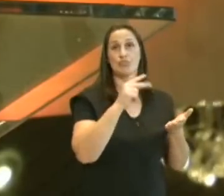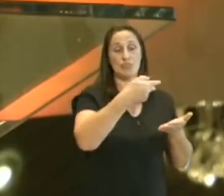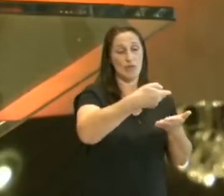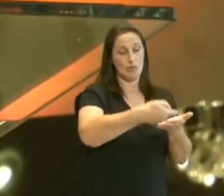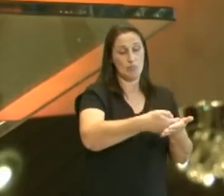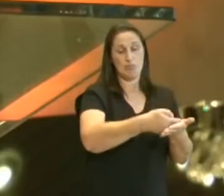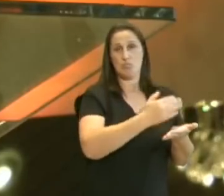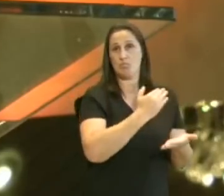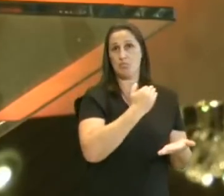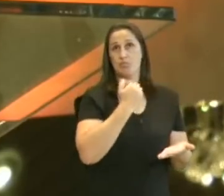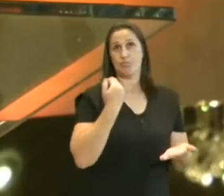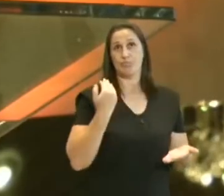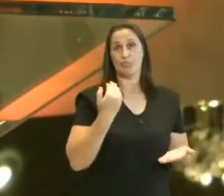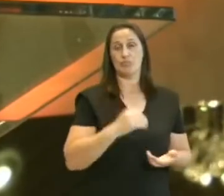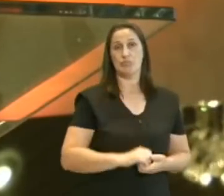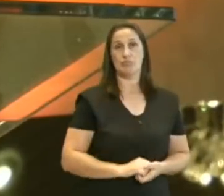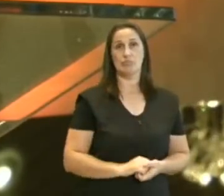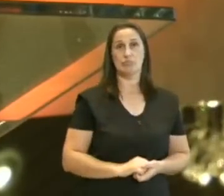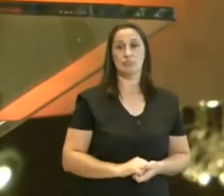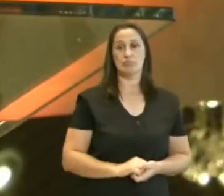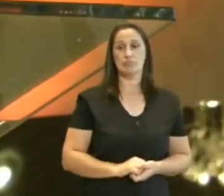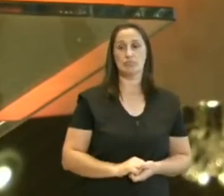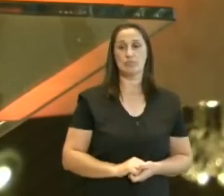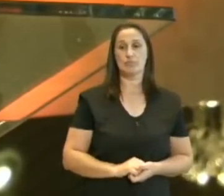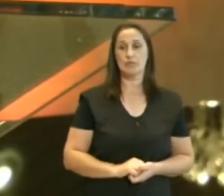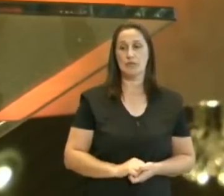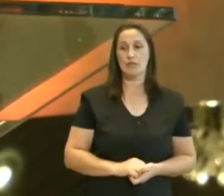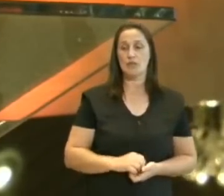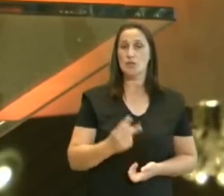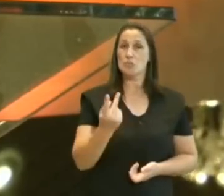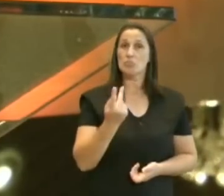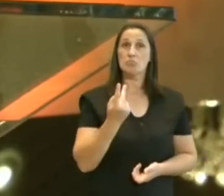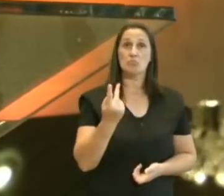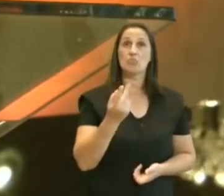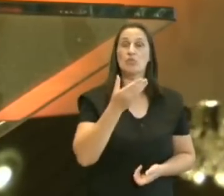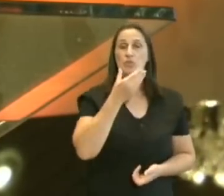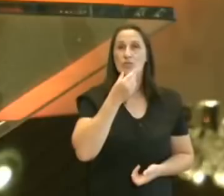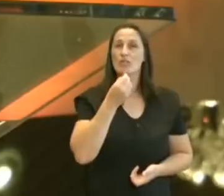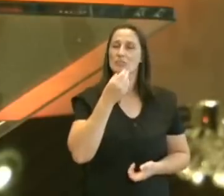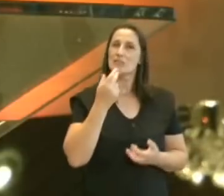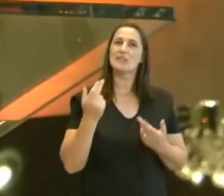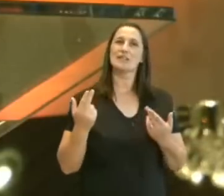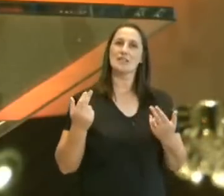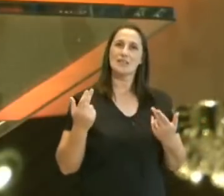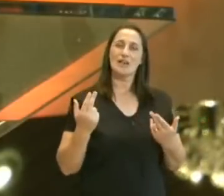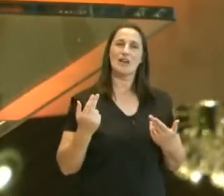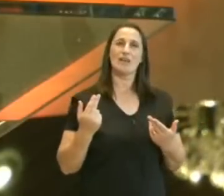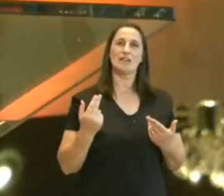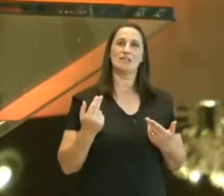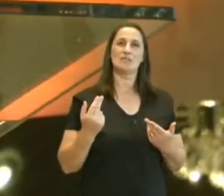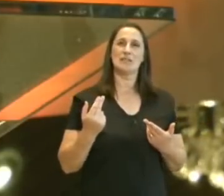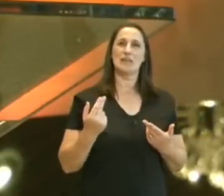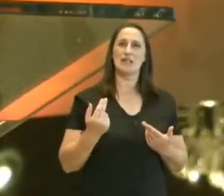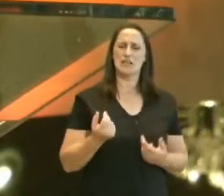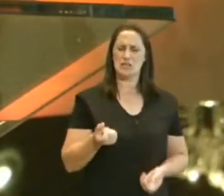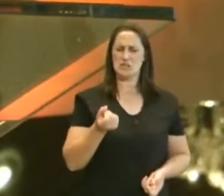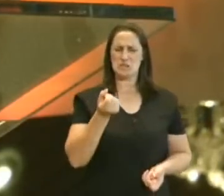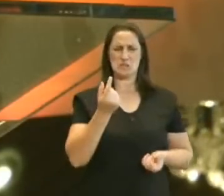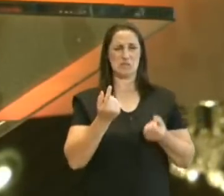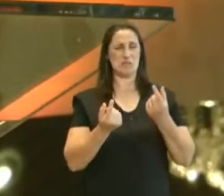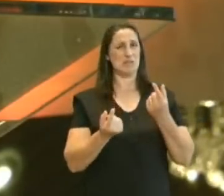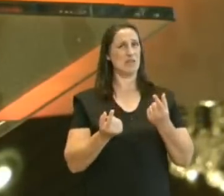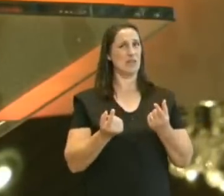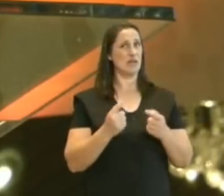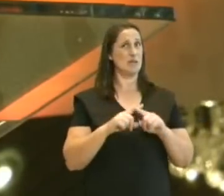Eu creio que era isso que esses homens estavam vivendo. Tem alguma coisa estranha acontecendo aqui, essa gente não